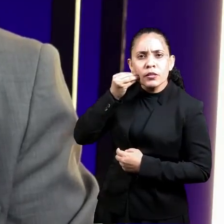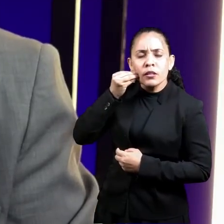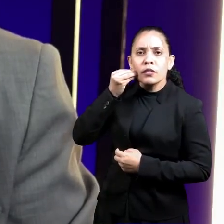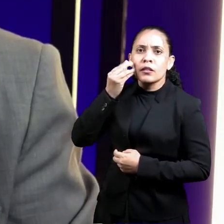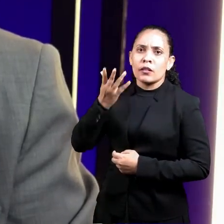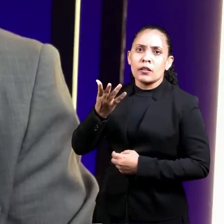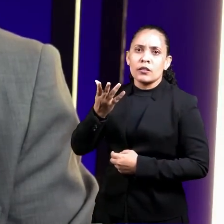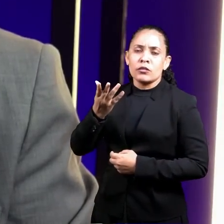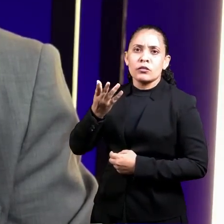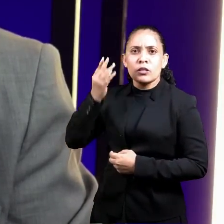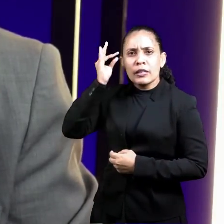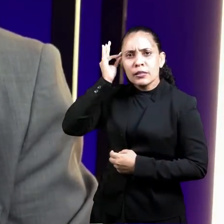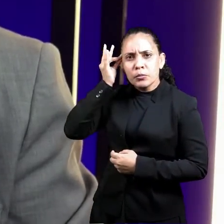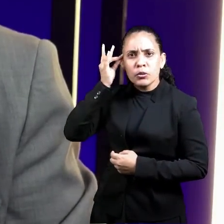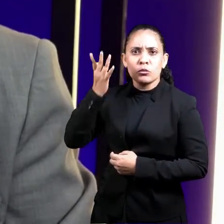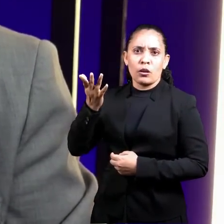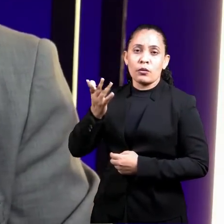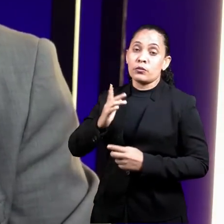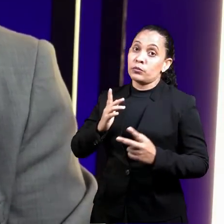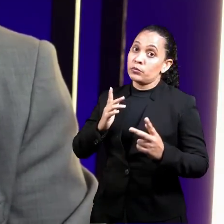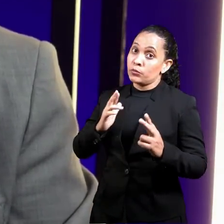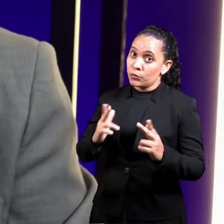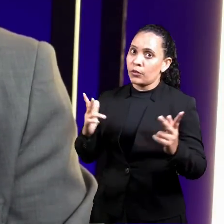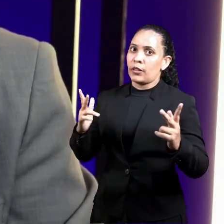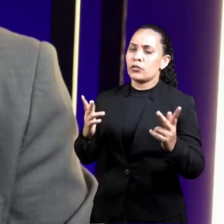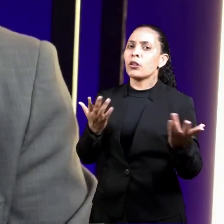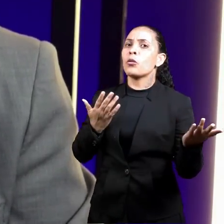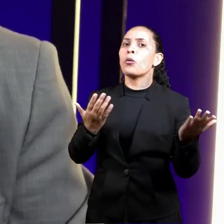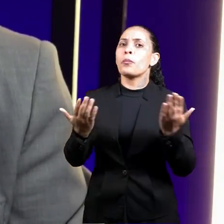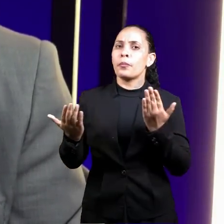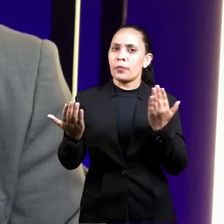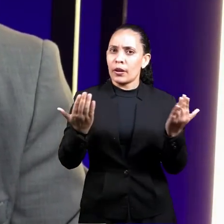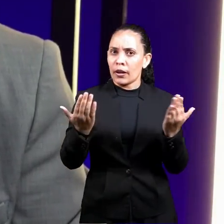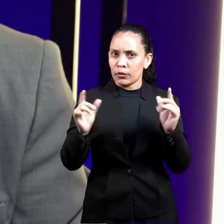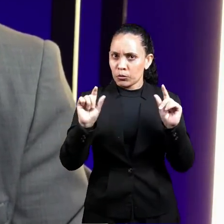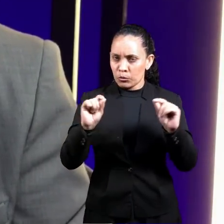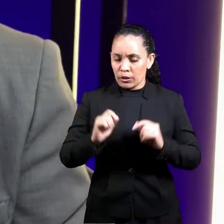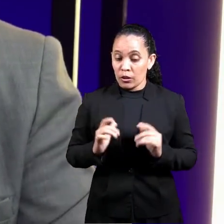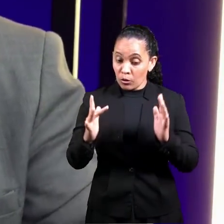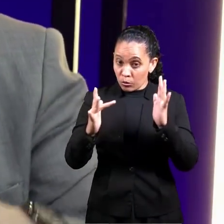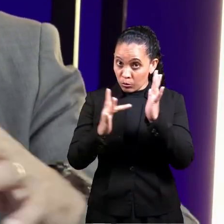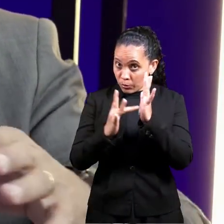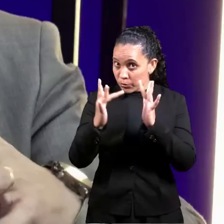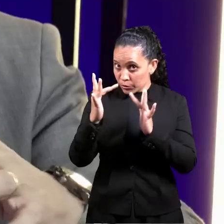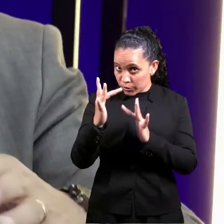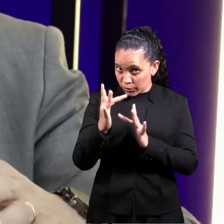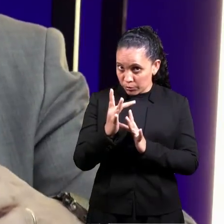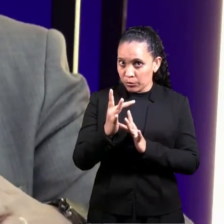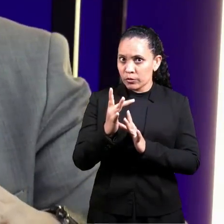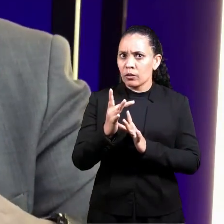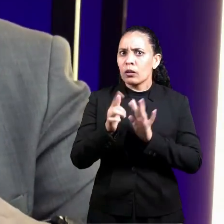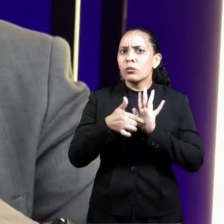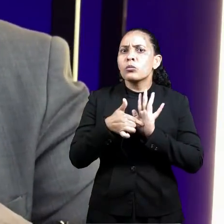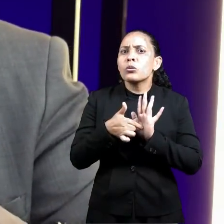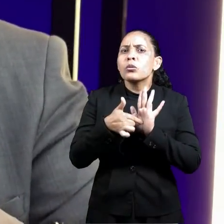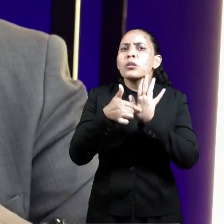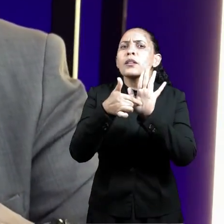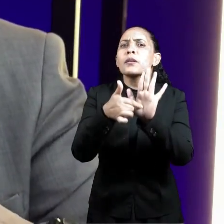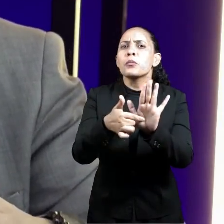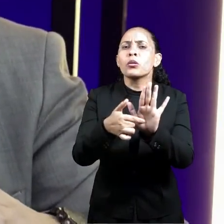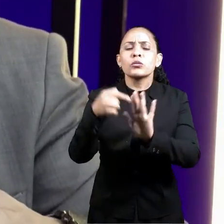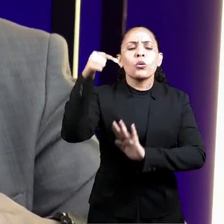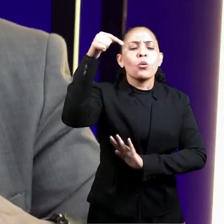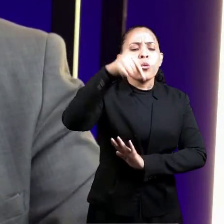aqui, apresenta aqui um tipo do Senhor Jesus, né? Então, é esse grande contraponto, né? Enquanto